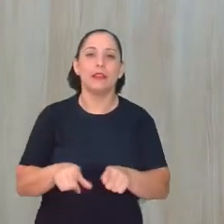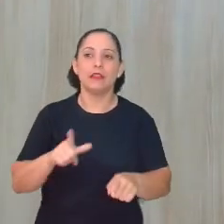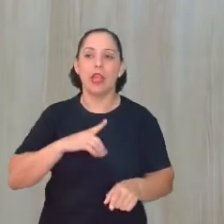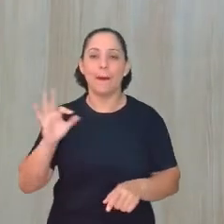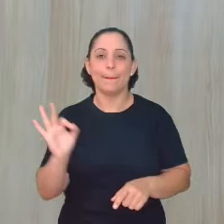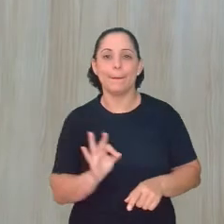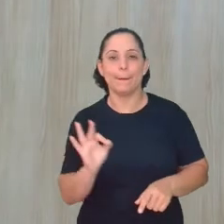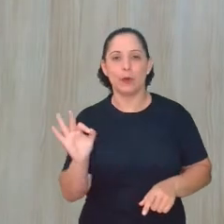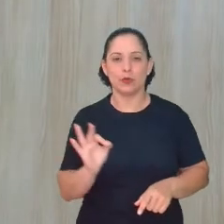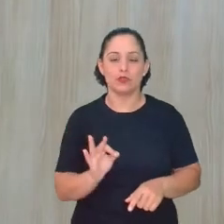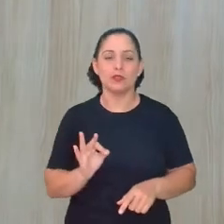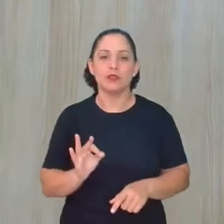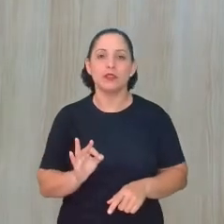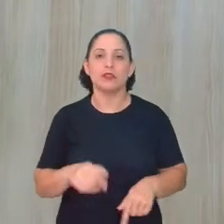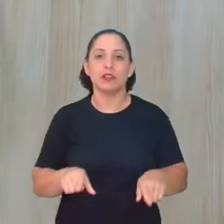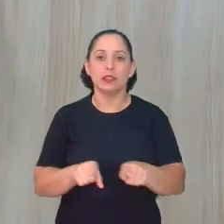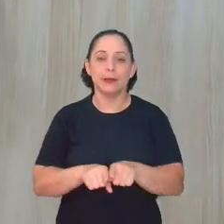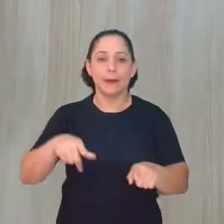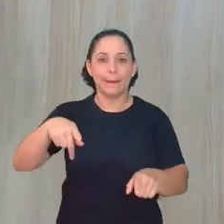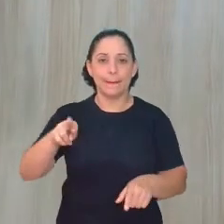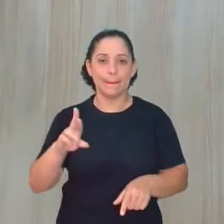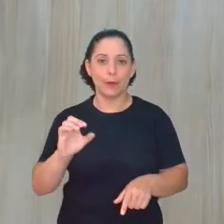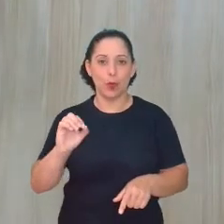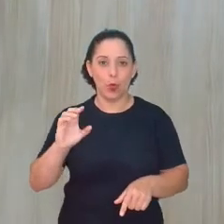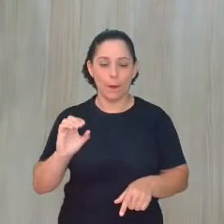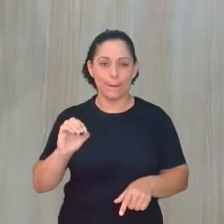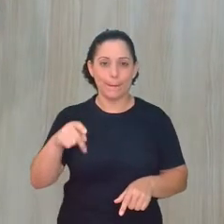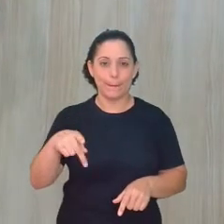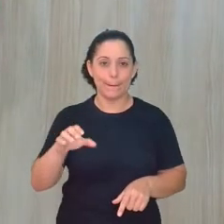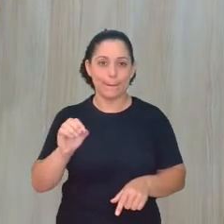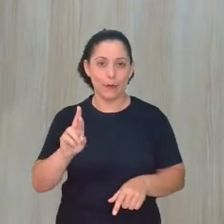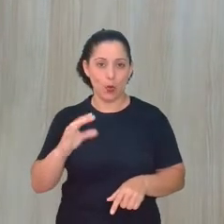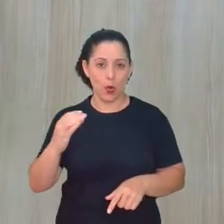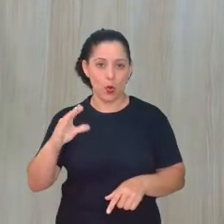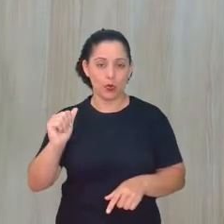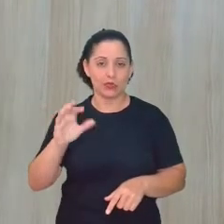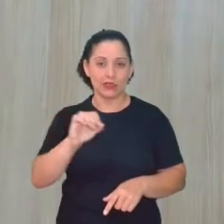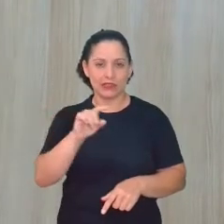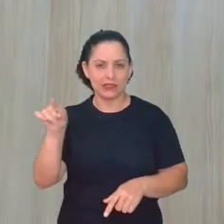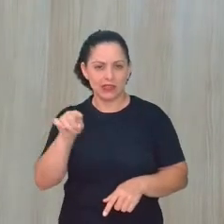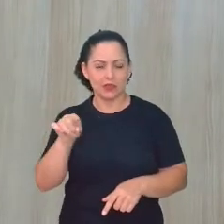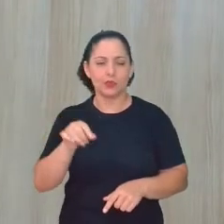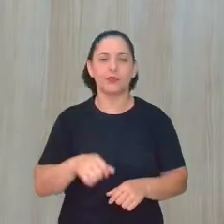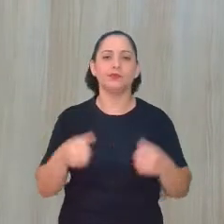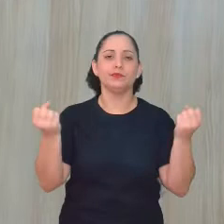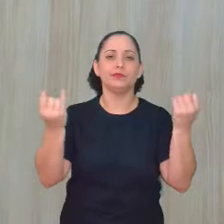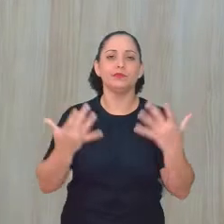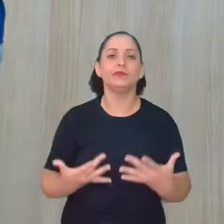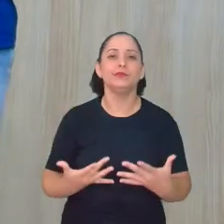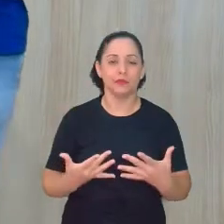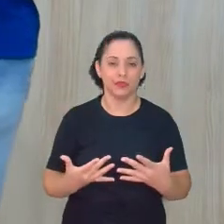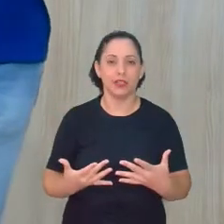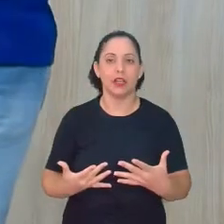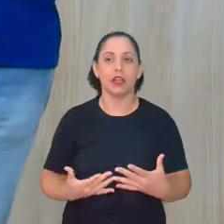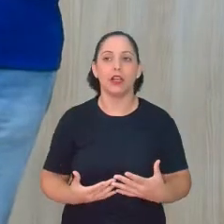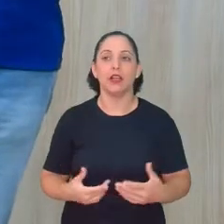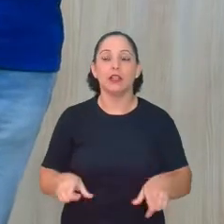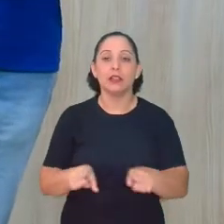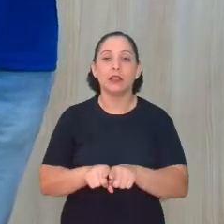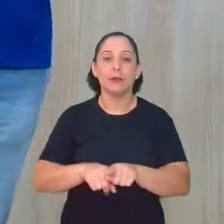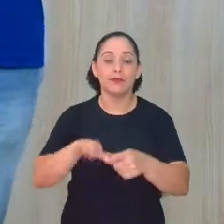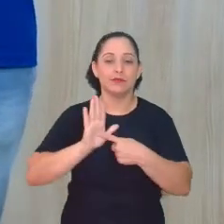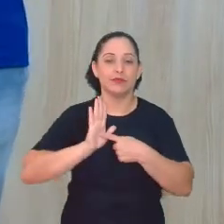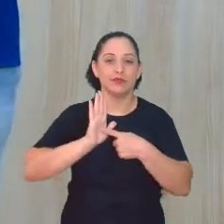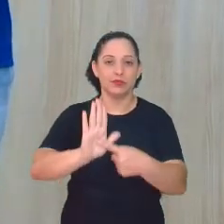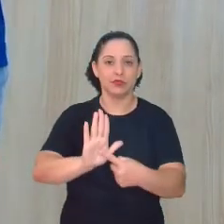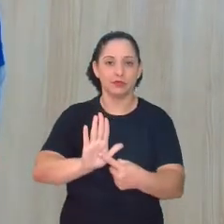proporção, depois das proporções, falamos aí da propriedade fundamental da proporção e explicamos